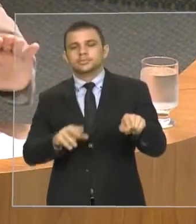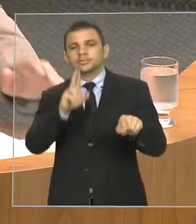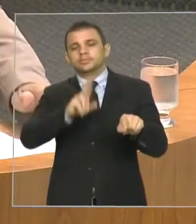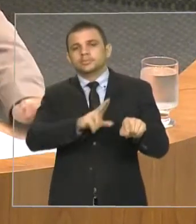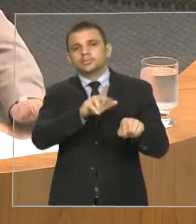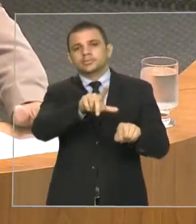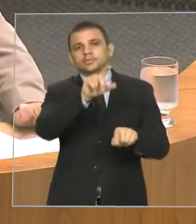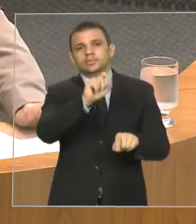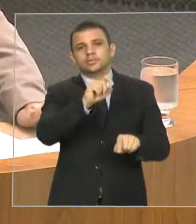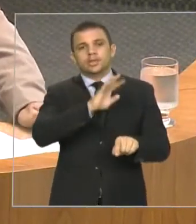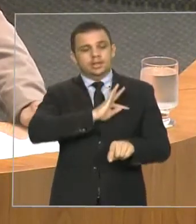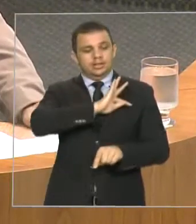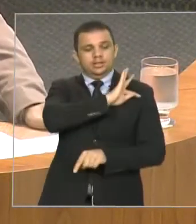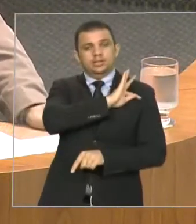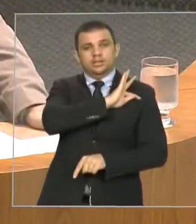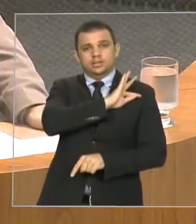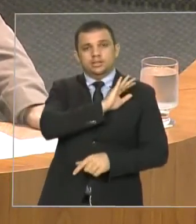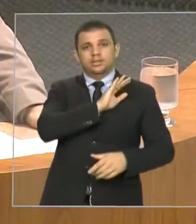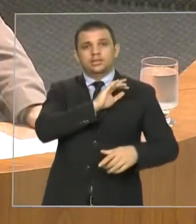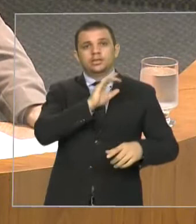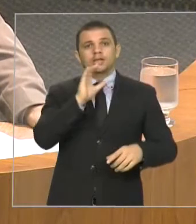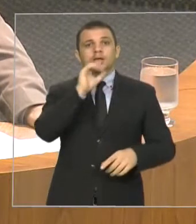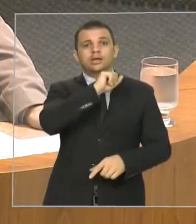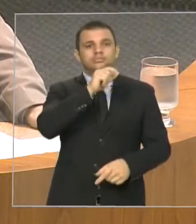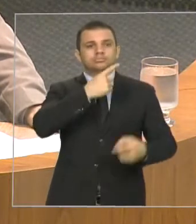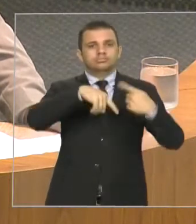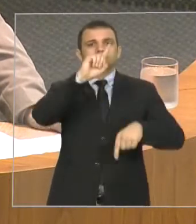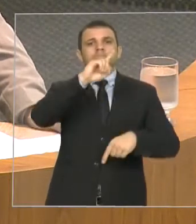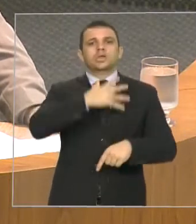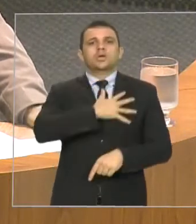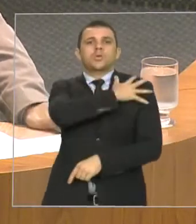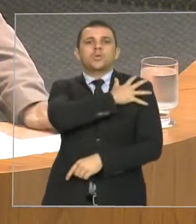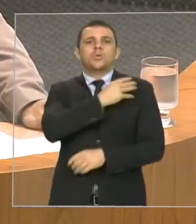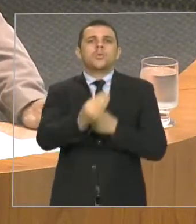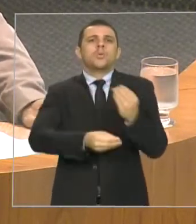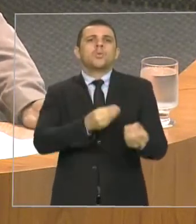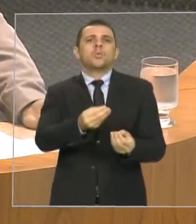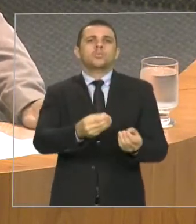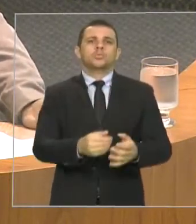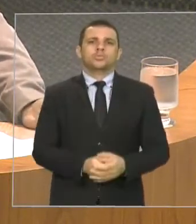Quais os critérios adotados? É pelo tamanho do rebanho?